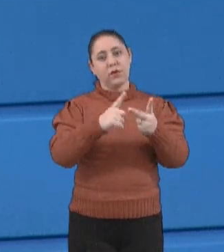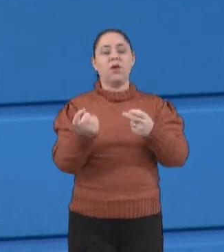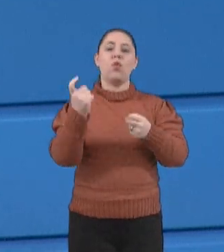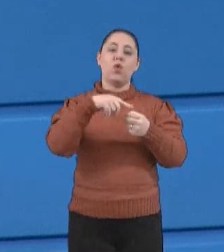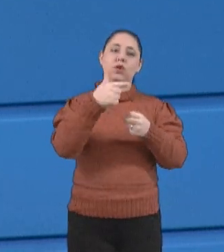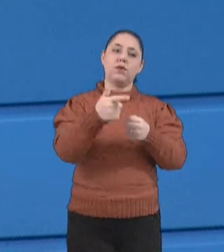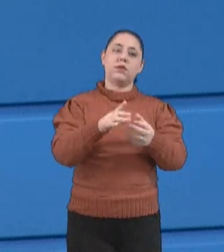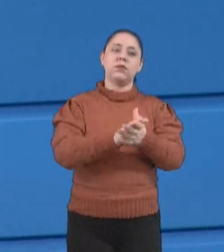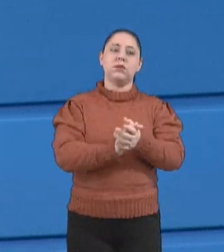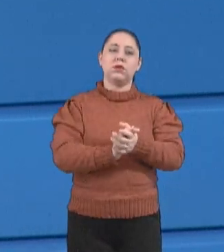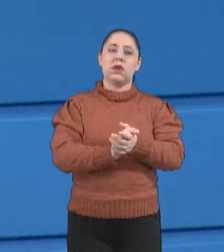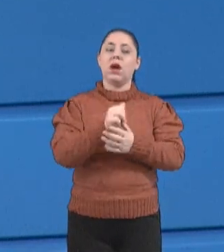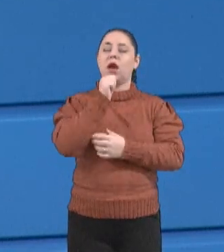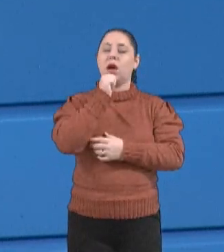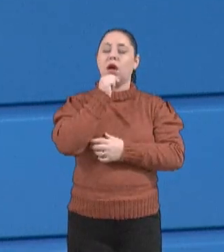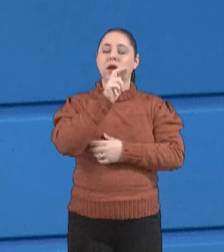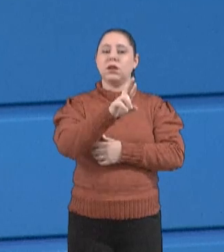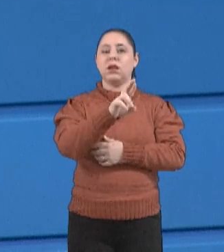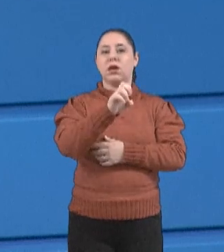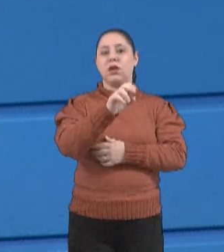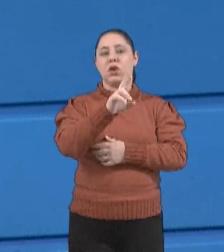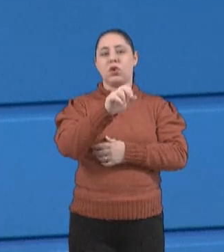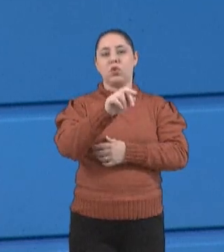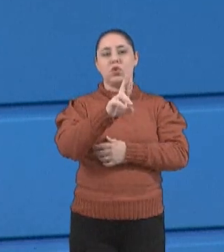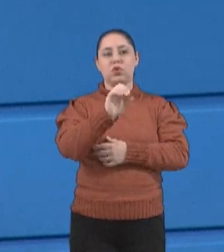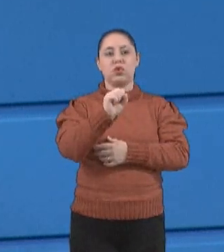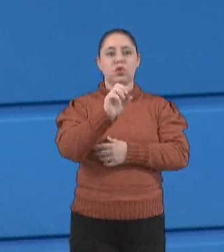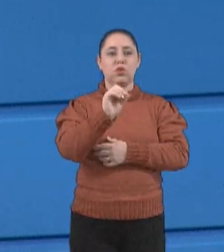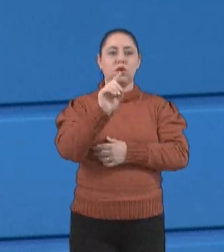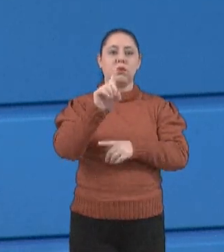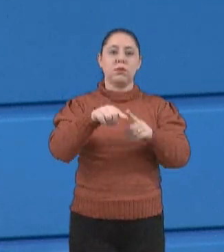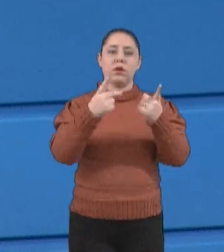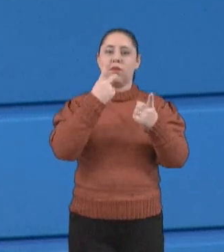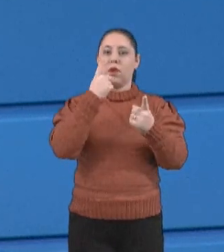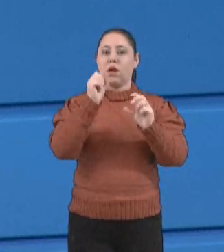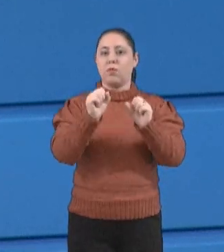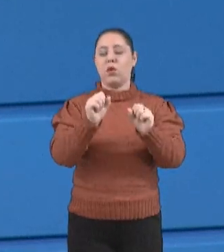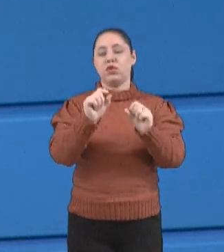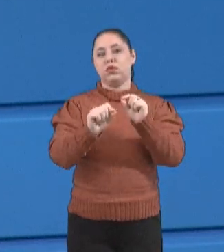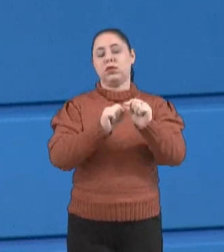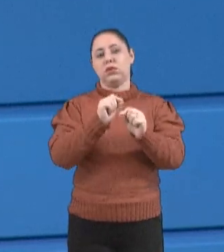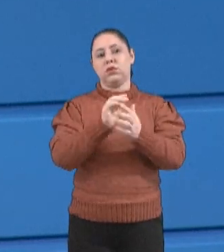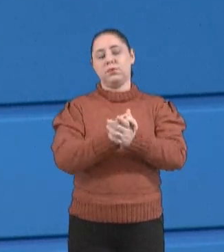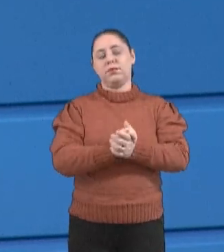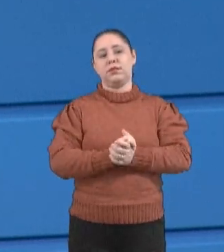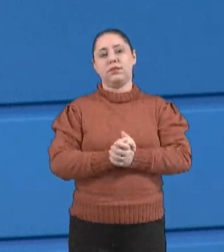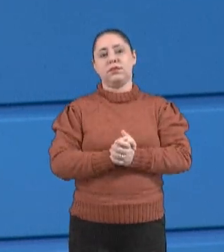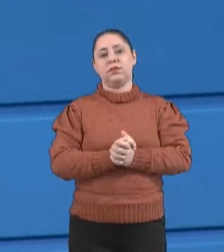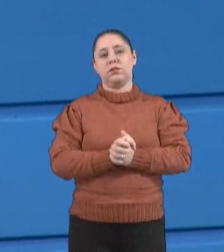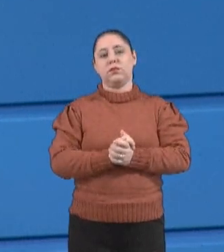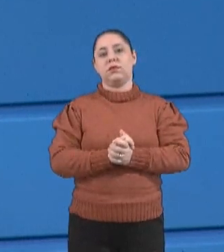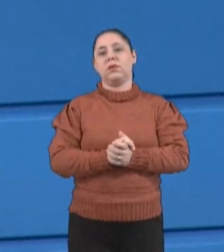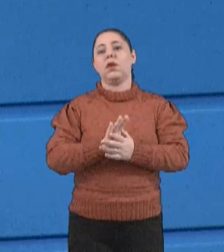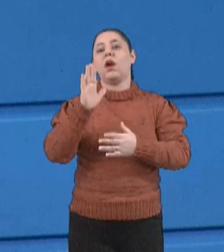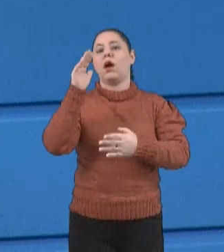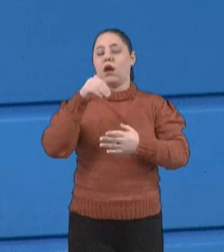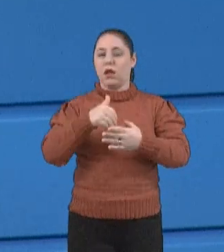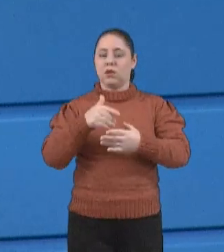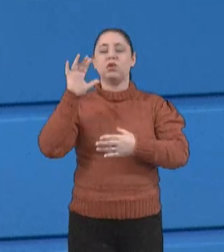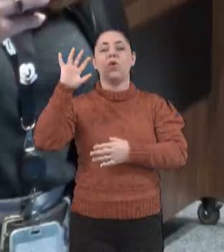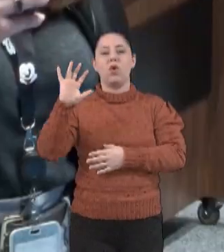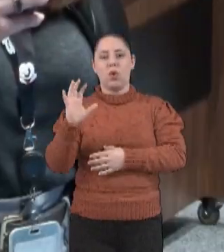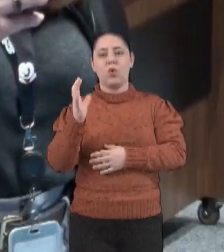recorre. Então a decisão está em grau de recurso. Mas o que eu posso dizer é que a eleição